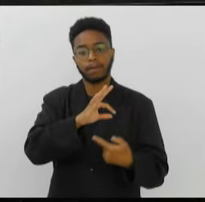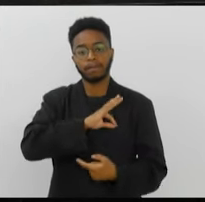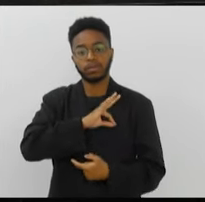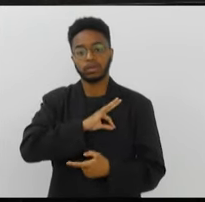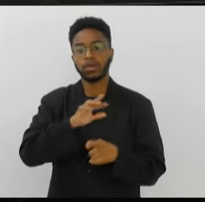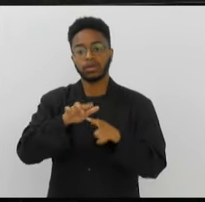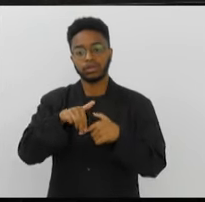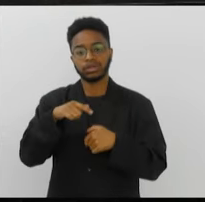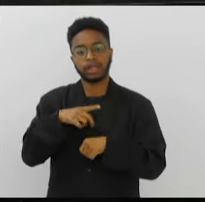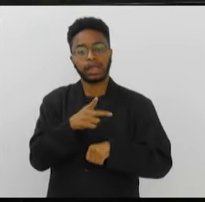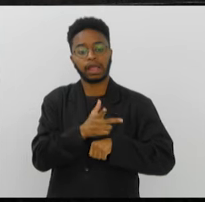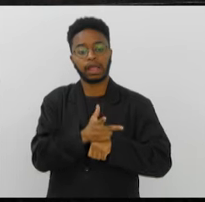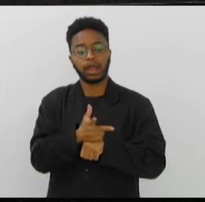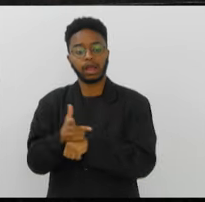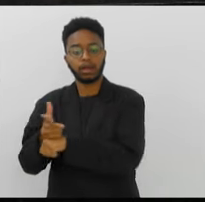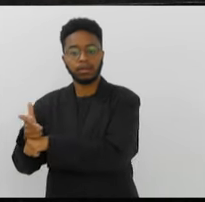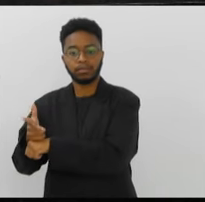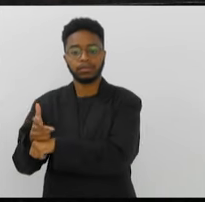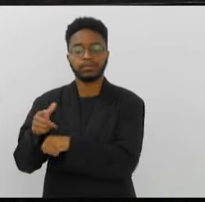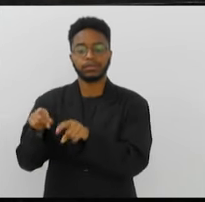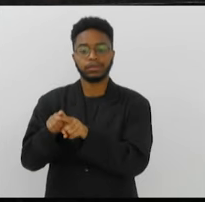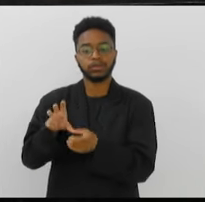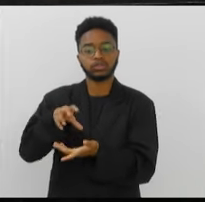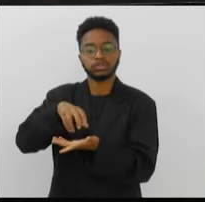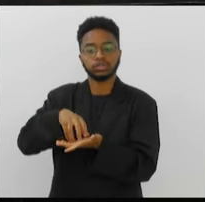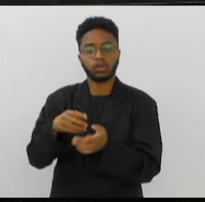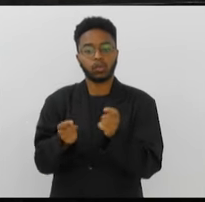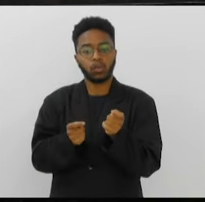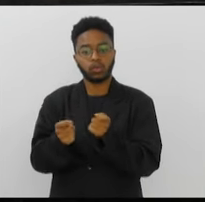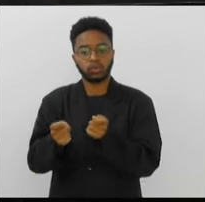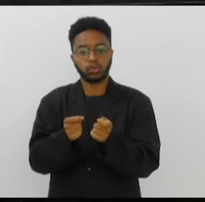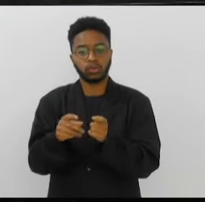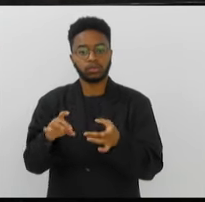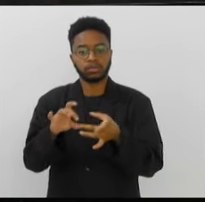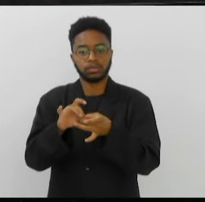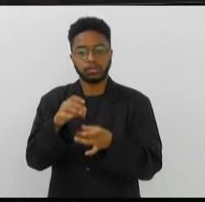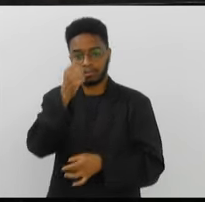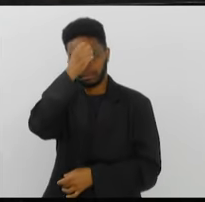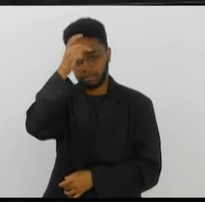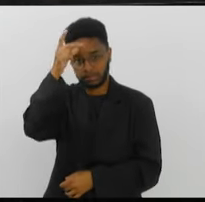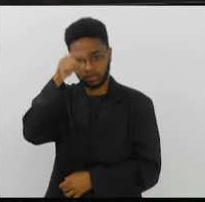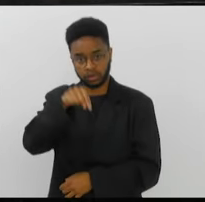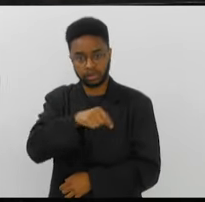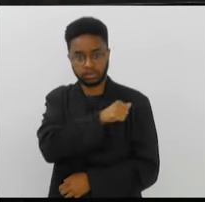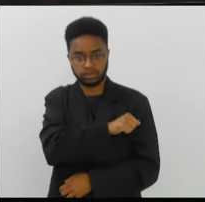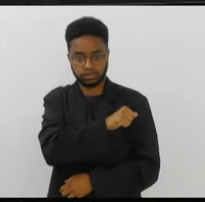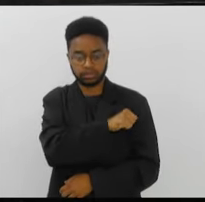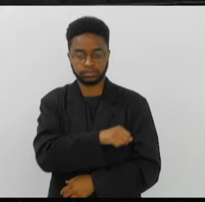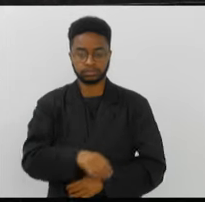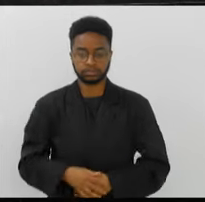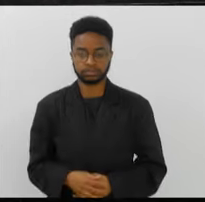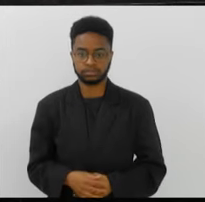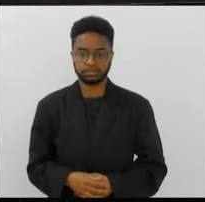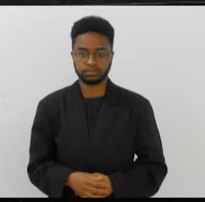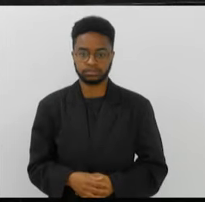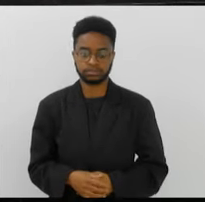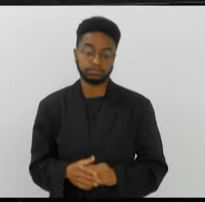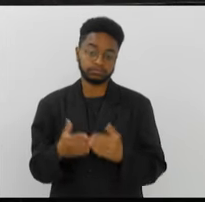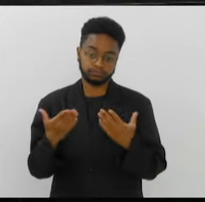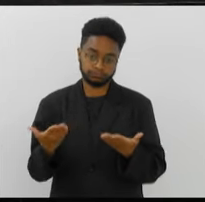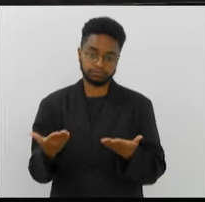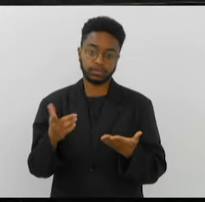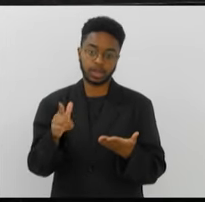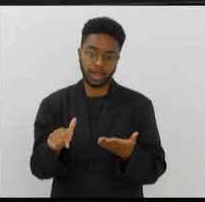pelas câmeras e o centro de controle da Prefeitura da cidade do Rio de Janeiro. Então, este